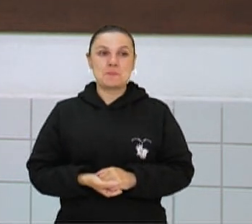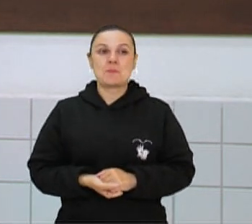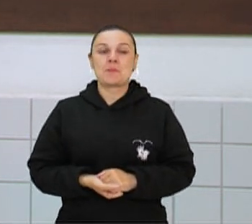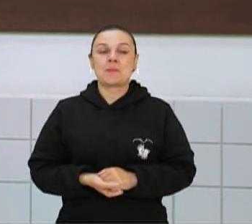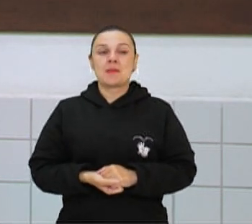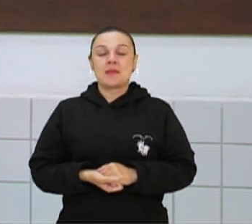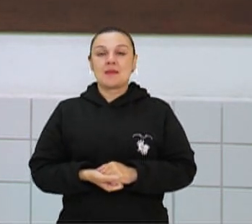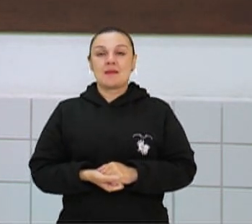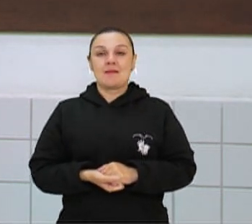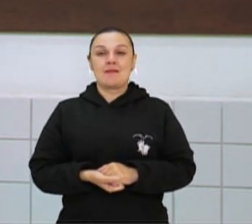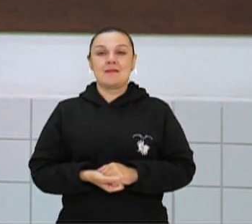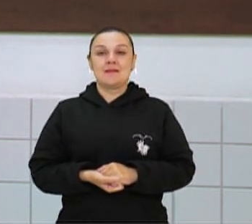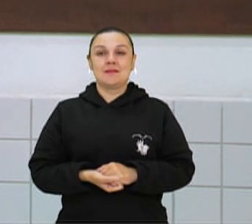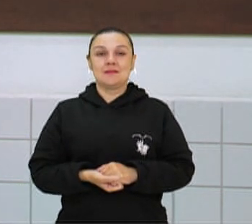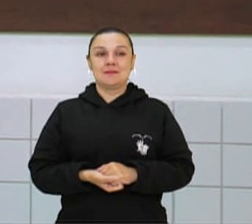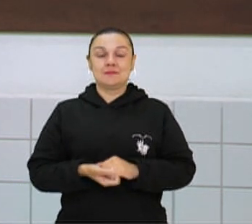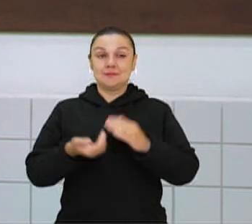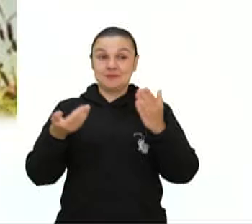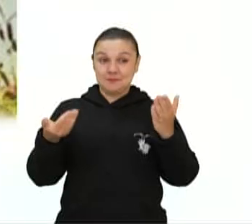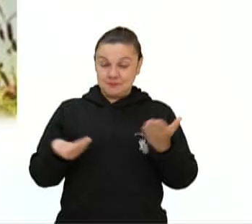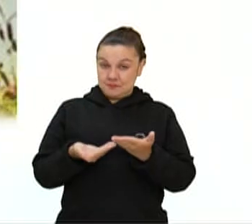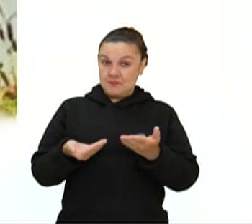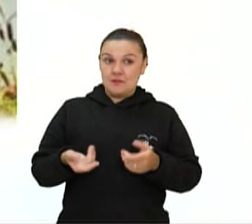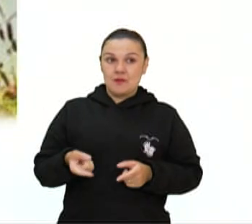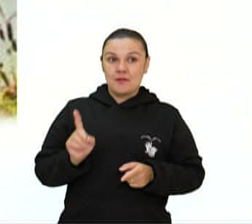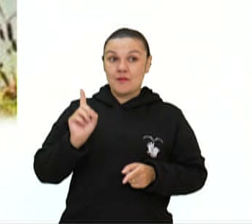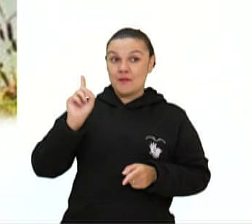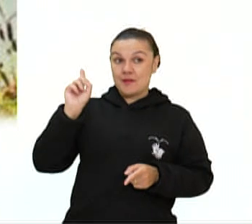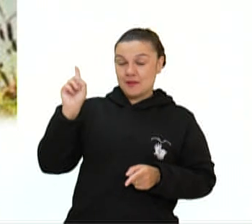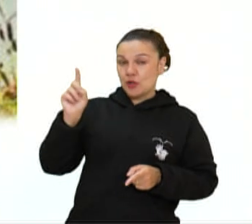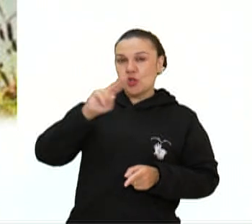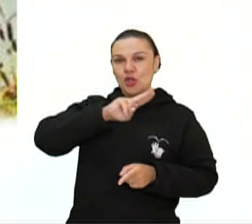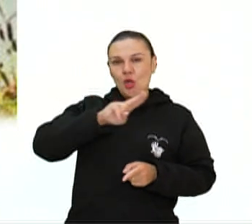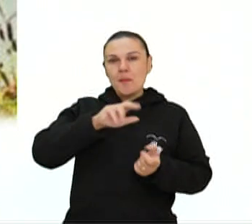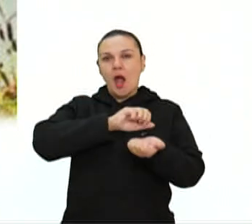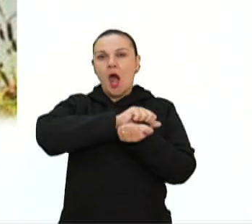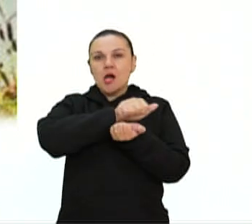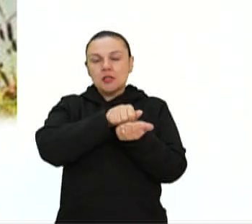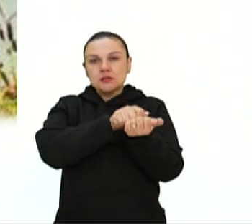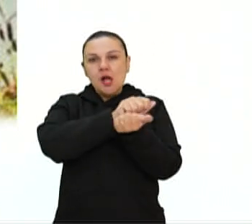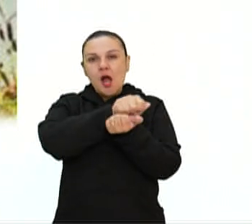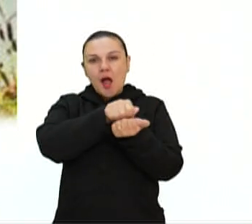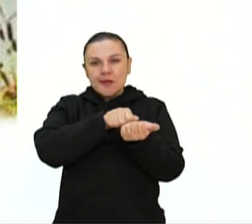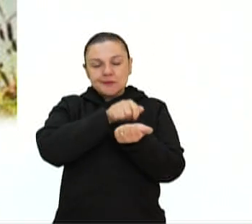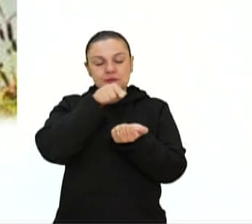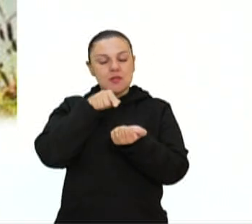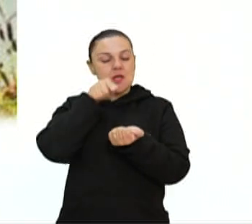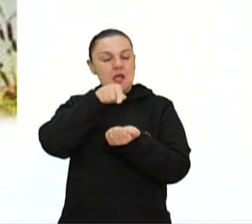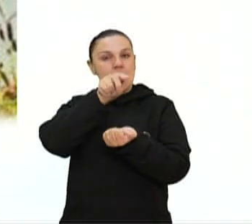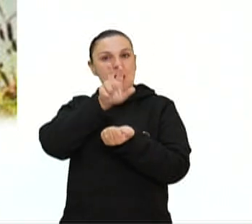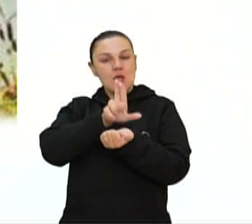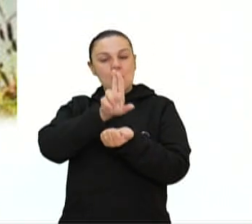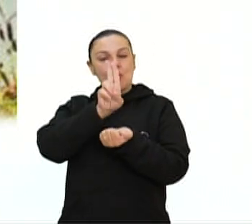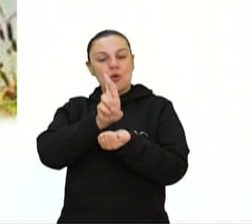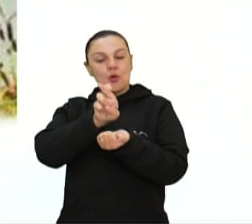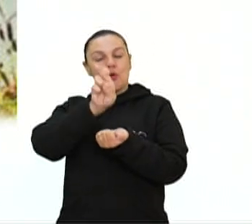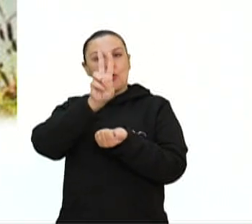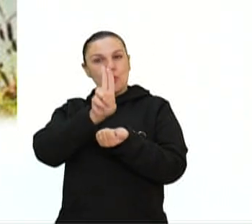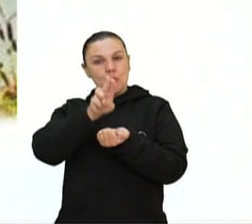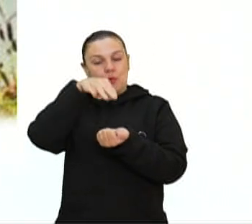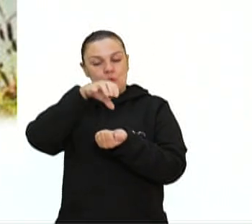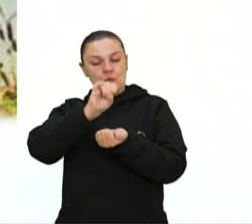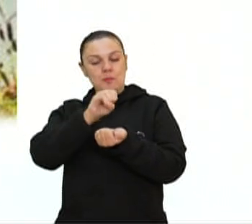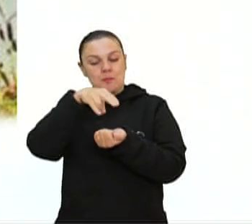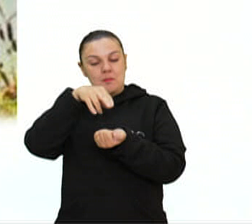comigo? Eu vou falar também sobre os ruminantes, que são diferentes um pouquinho aqui, que a gente vai comentar, com a